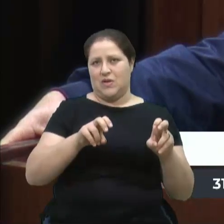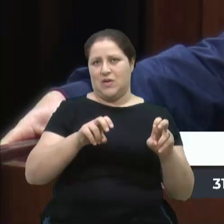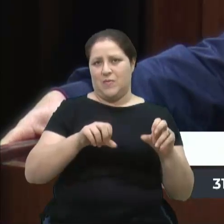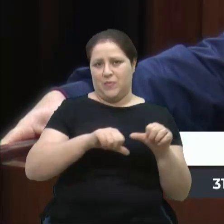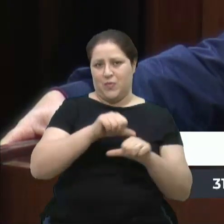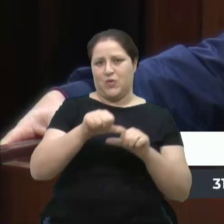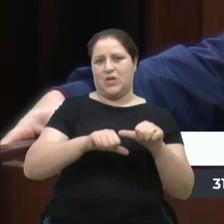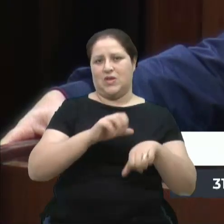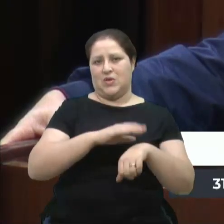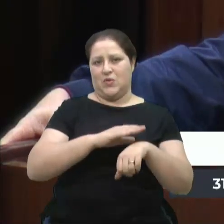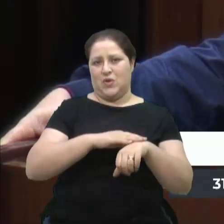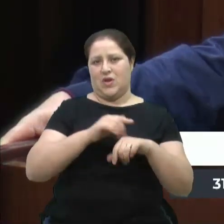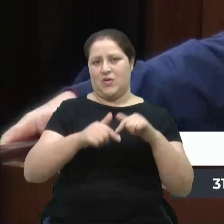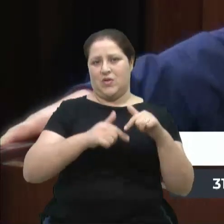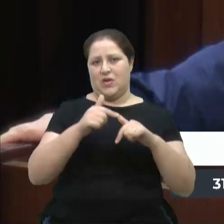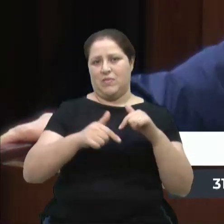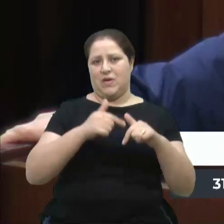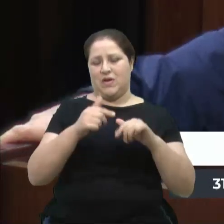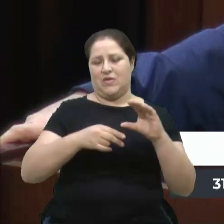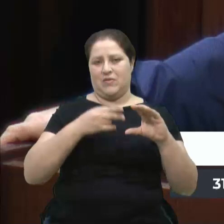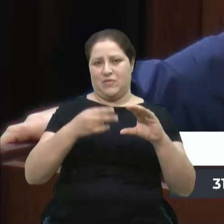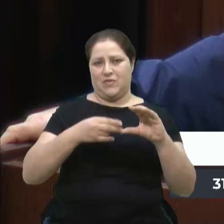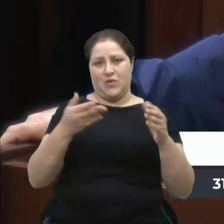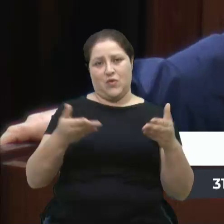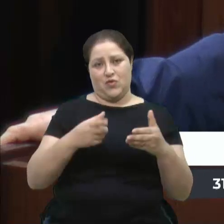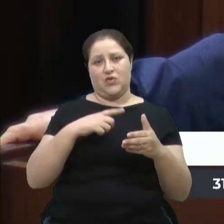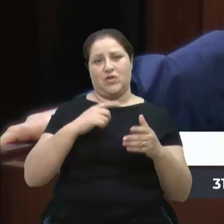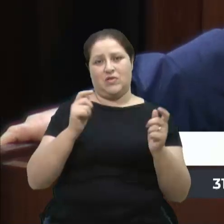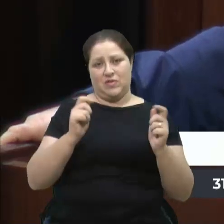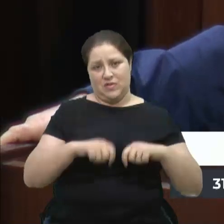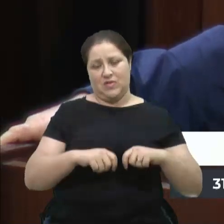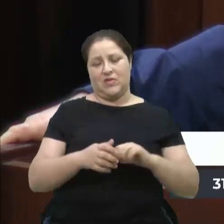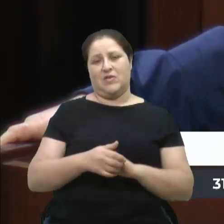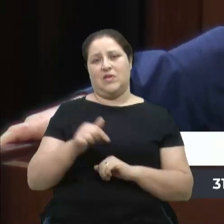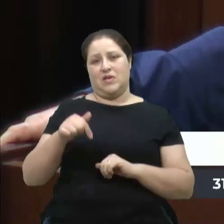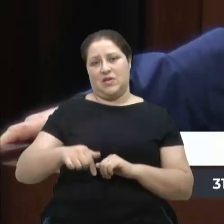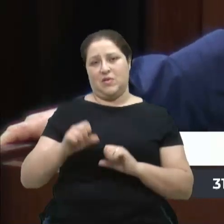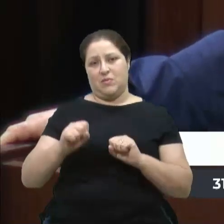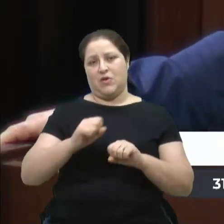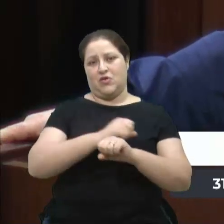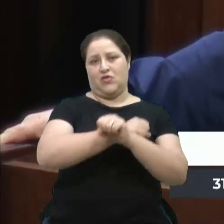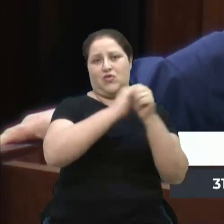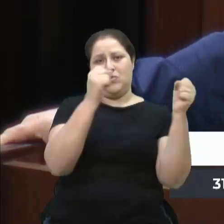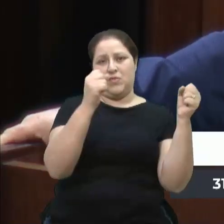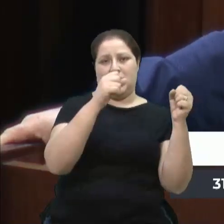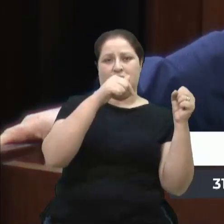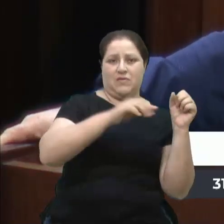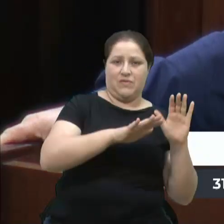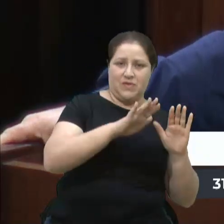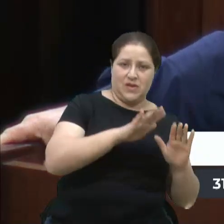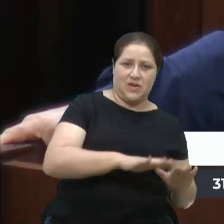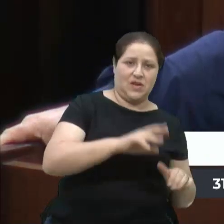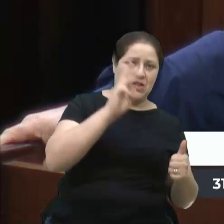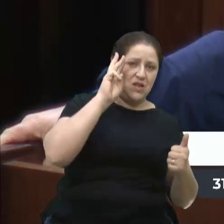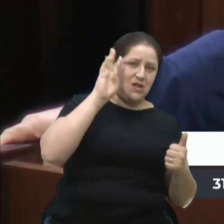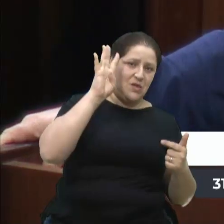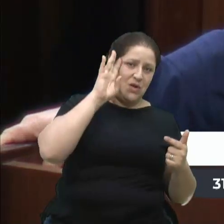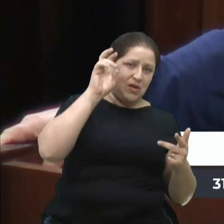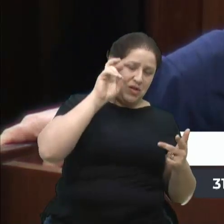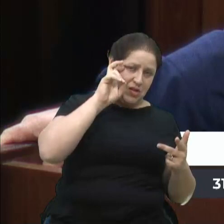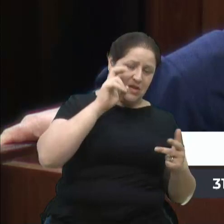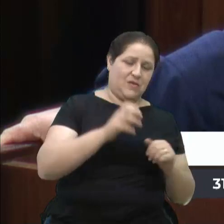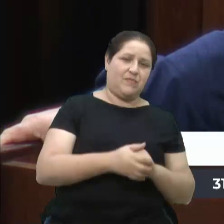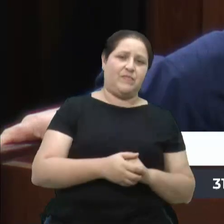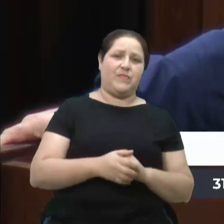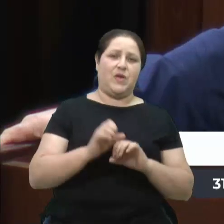do horário da sessão. E que hoje estamos aqui, possibilitando que a gente fique de manhã aqui no plenário da Câmara, terça, quarta e quinta, e